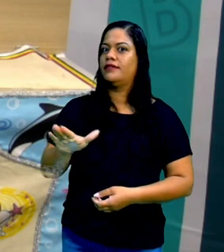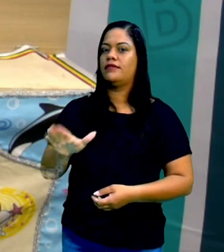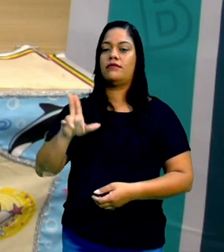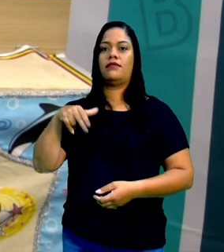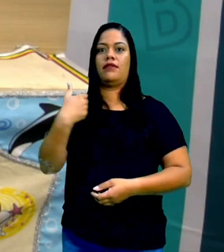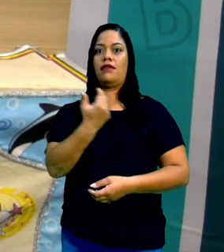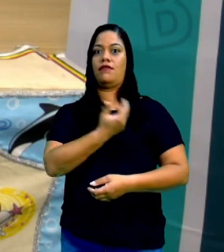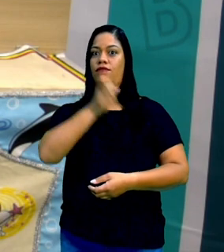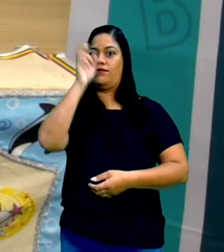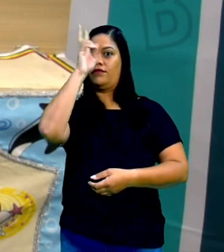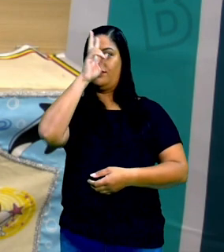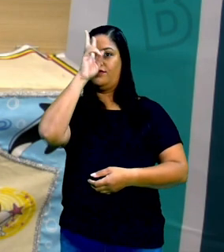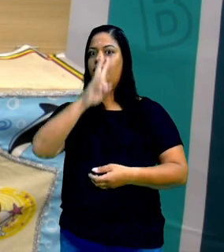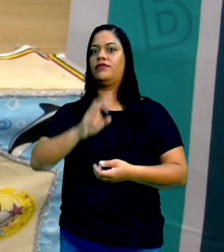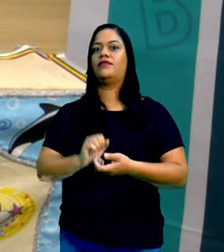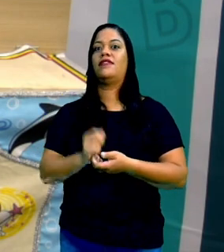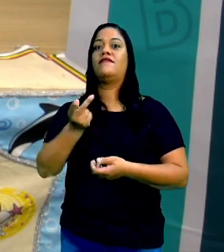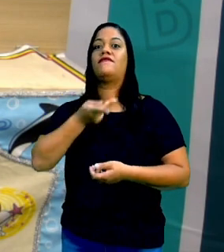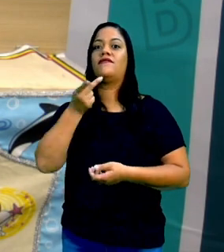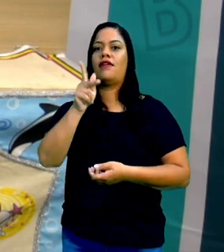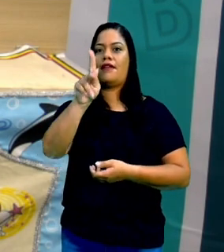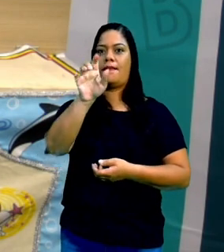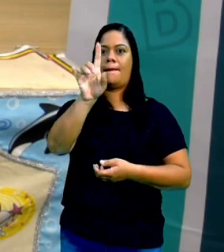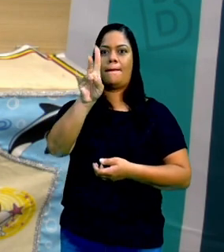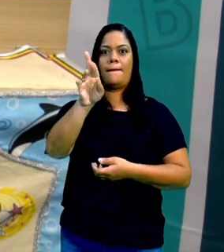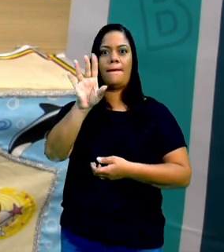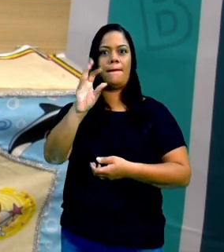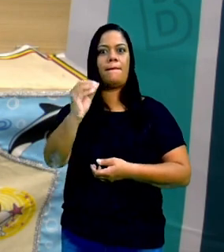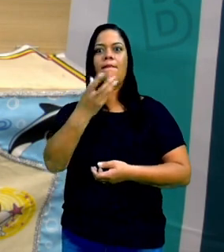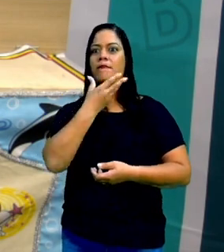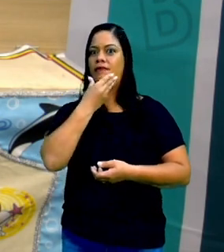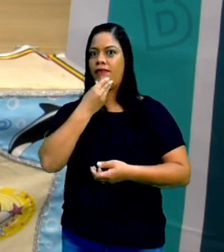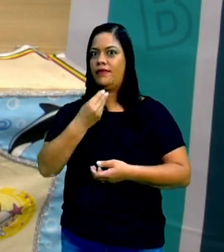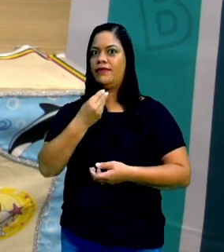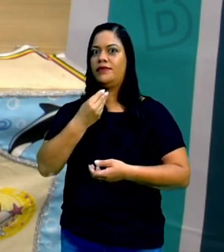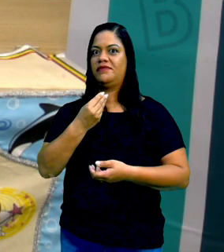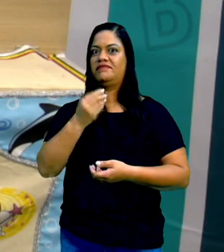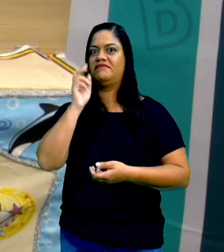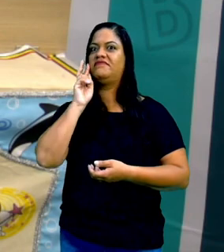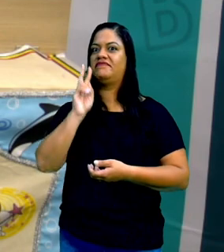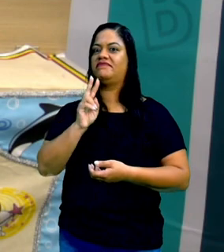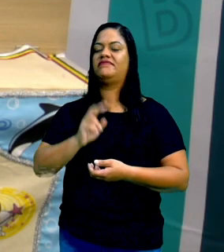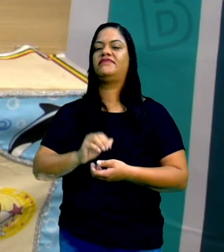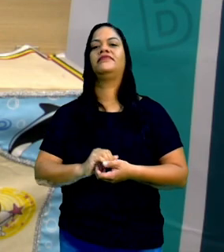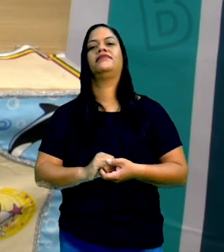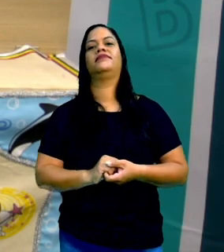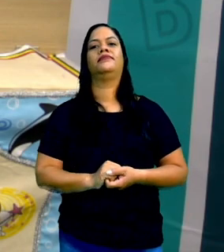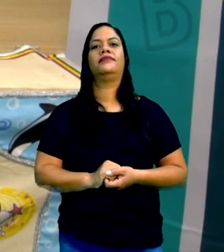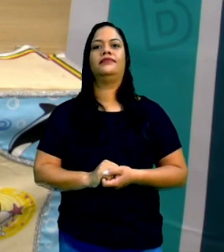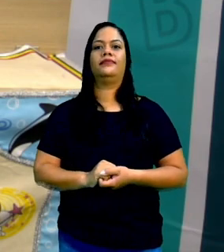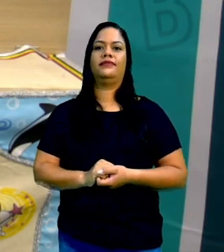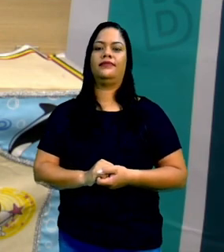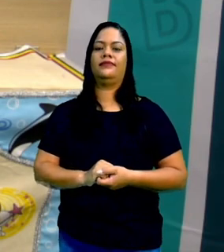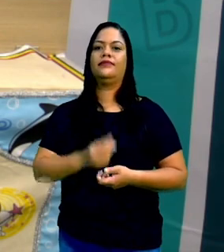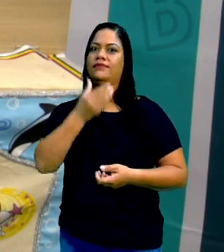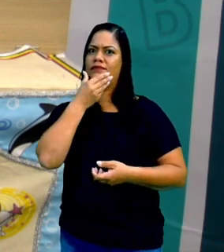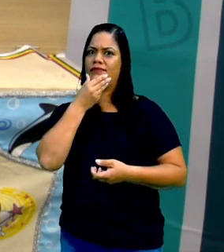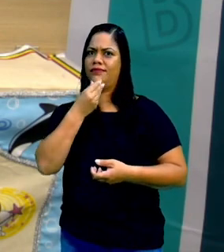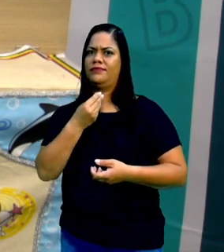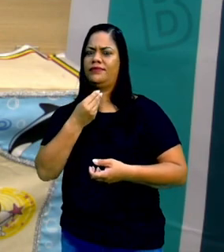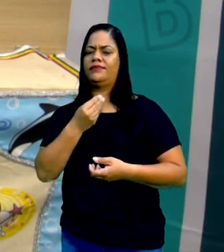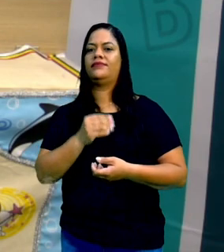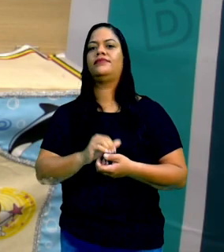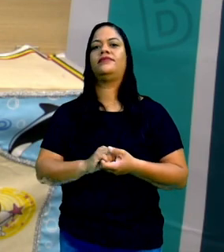nossa história fala de Pedro. Olha Pedro, leiturinha. Fala de Pedro. Pedro